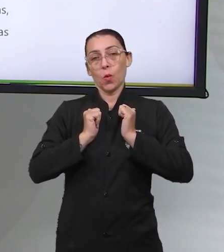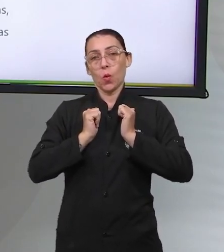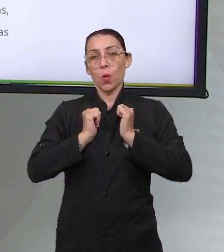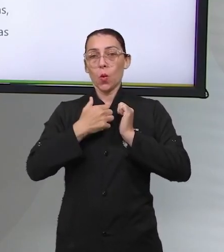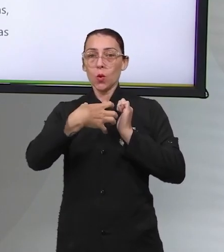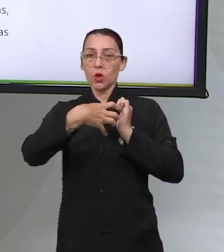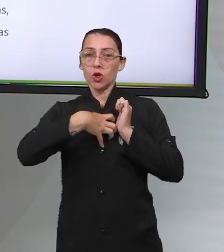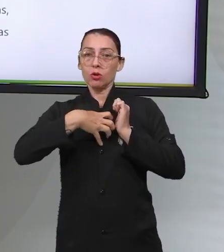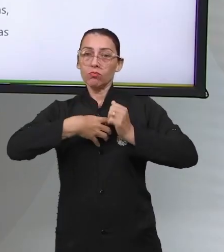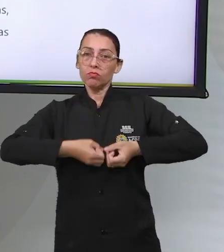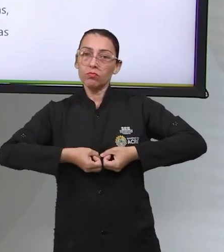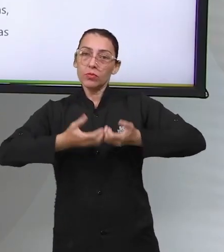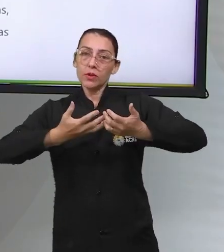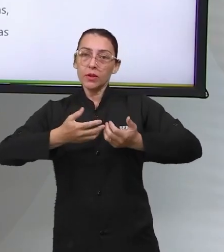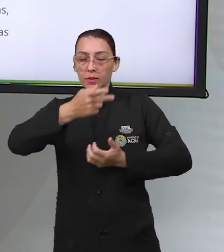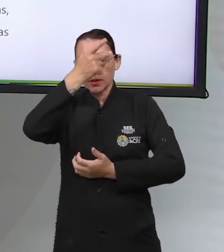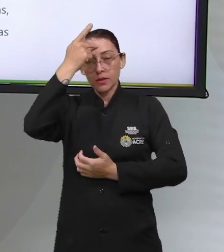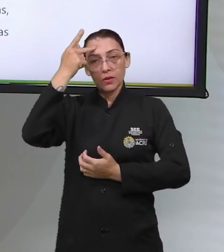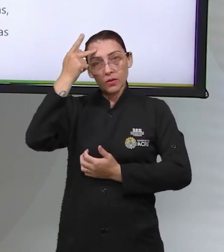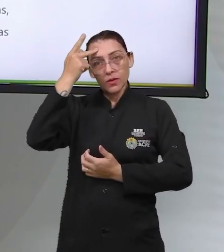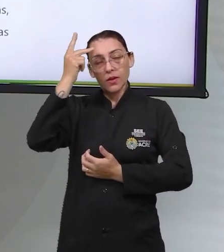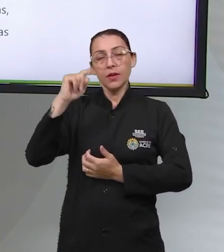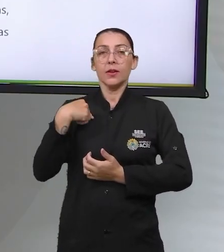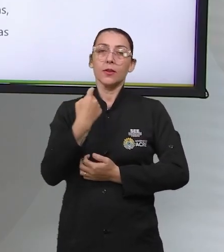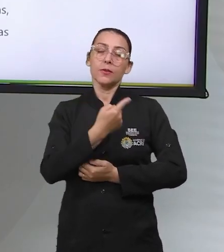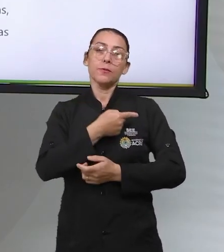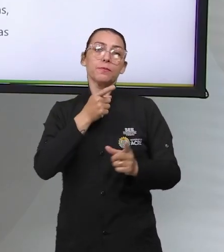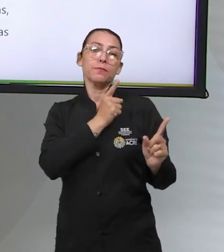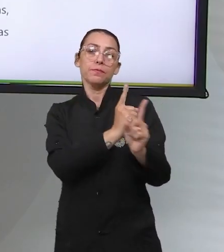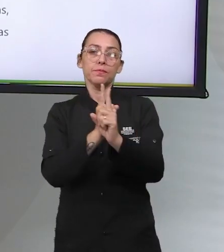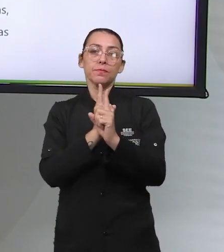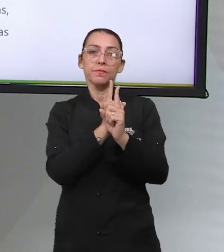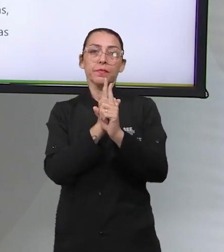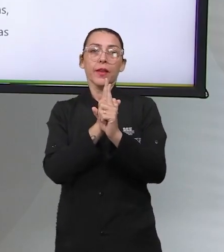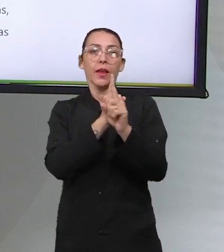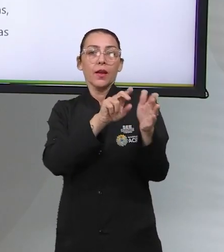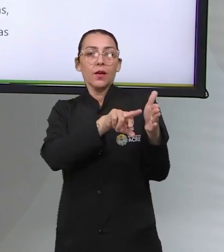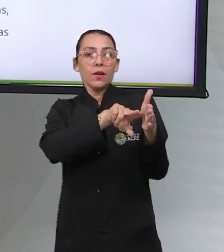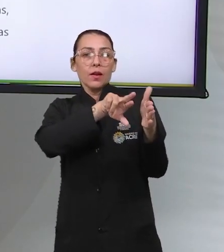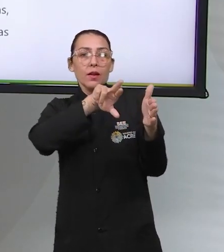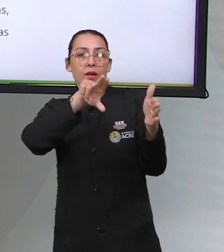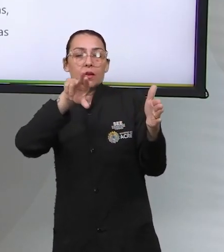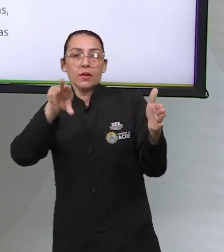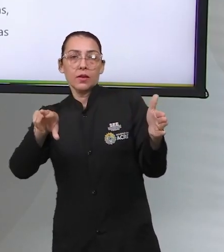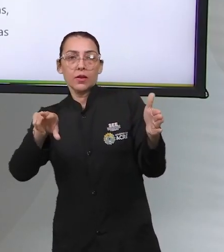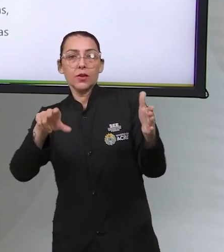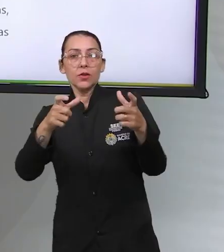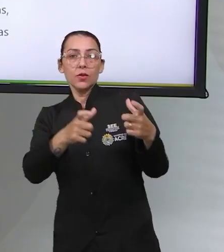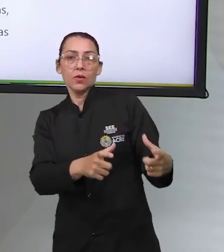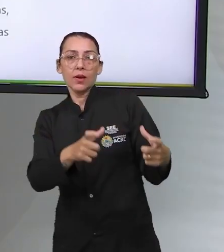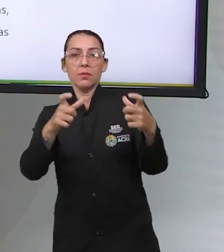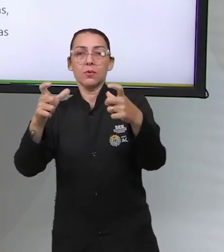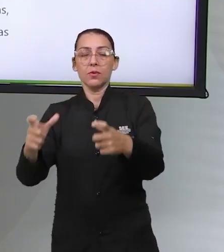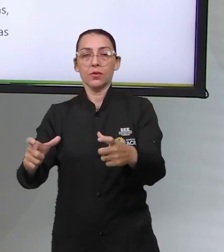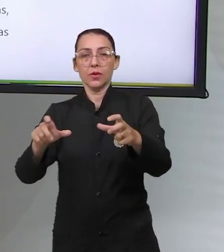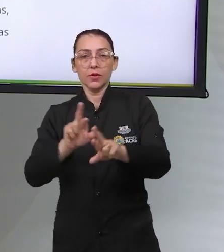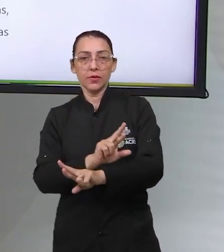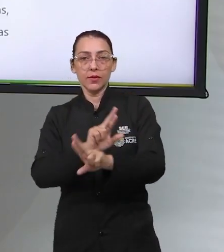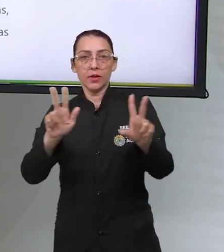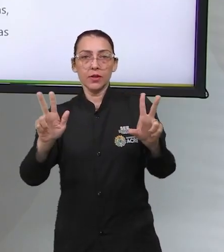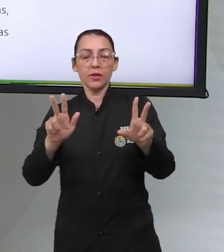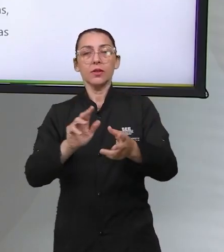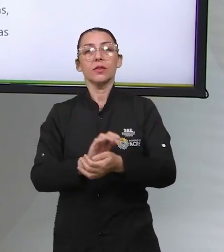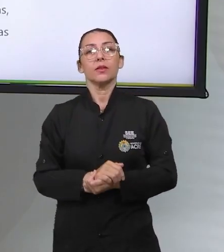de expressar das pessoas, que nós encontramos variações de um lugar para um outro